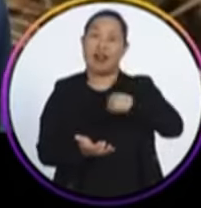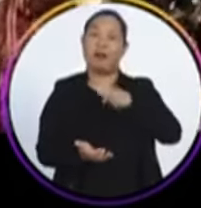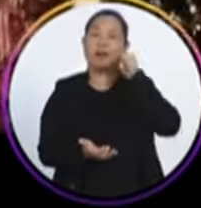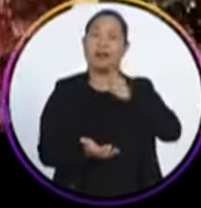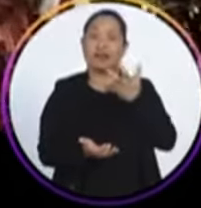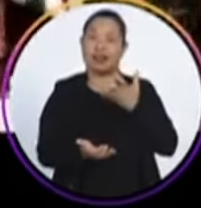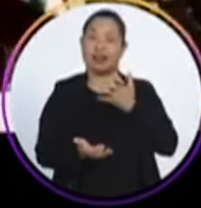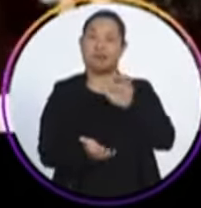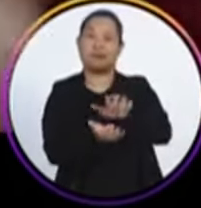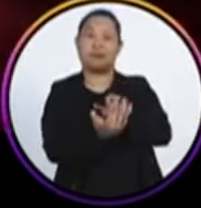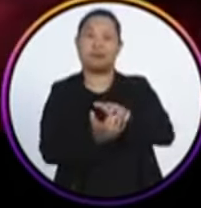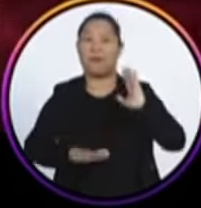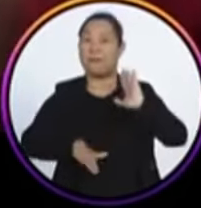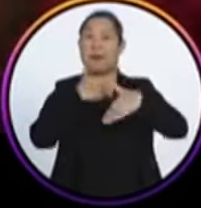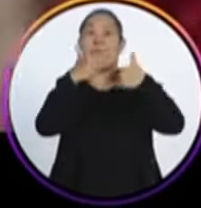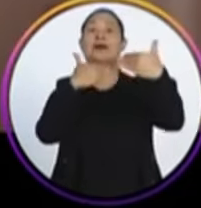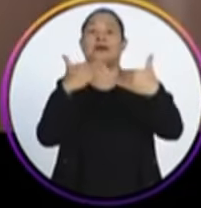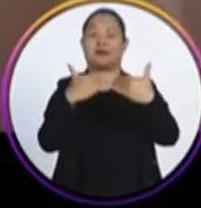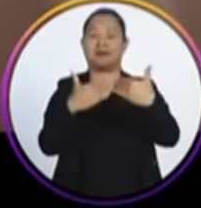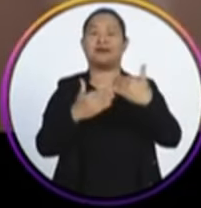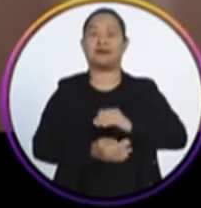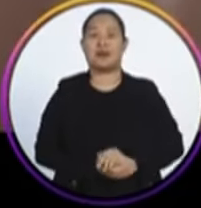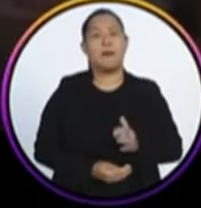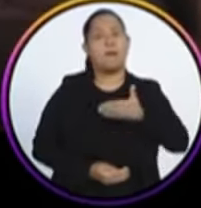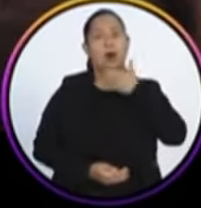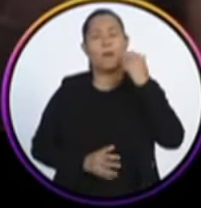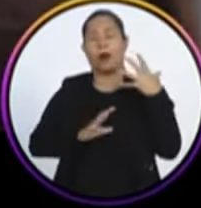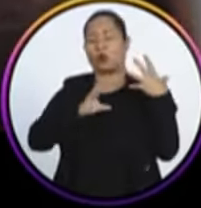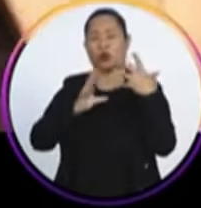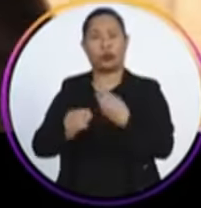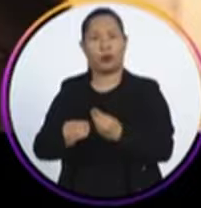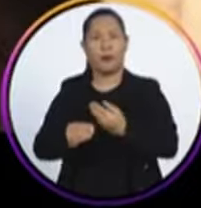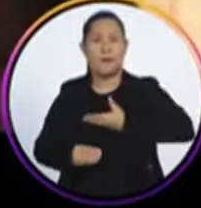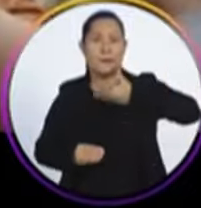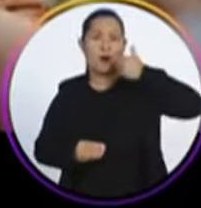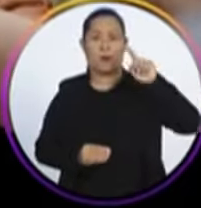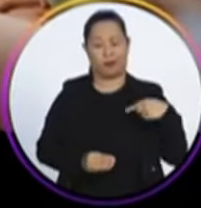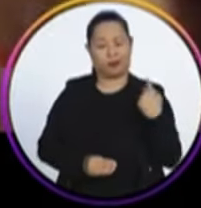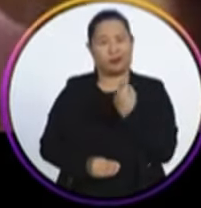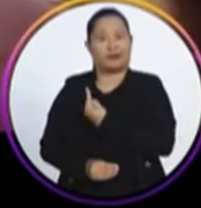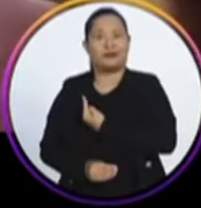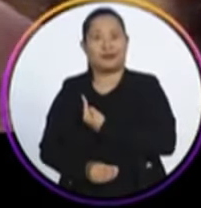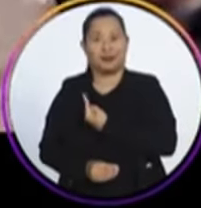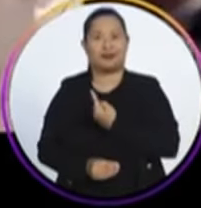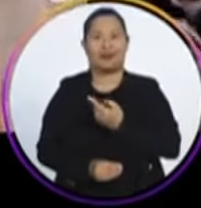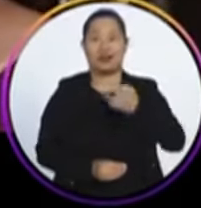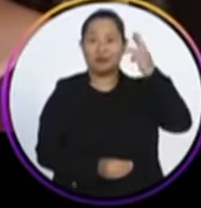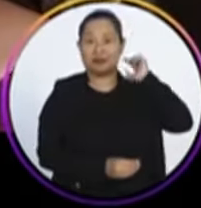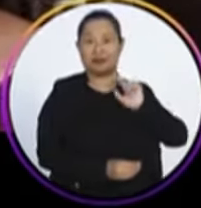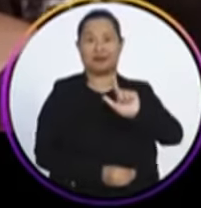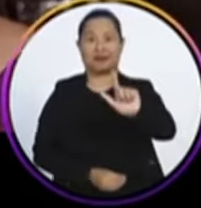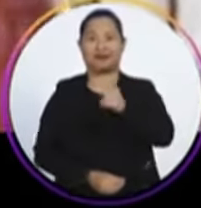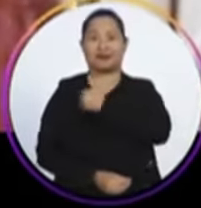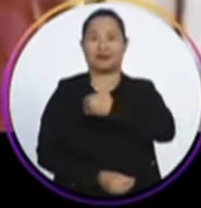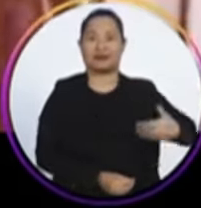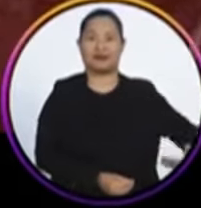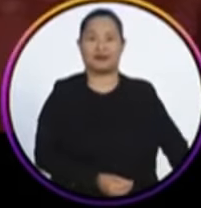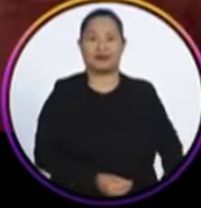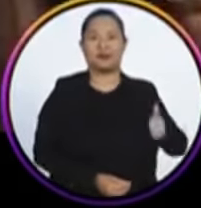quer é a mulher que quer Pernambuco pra frente. E melhor pra todo mundo, melhor pra gente. Raquel